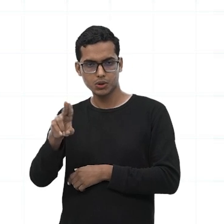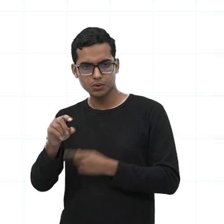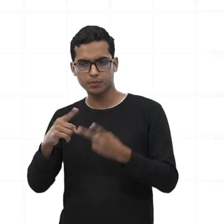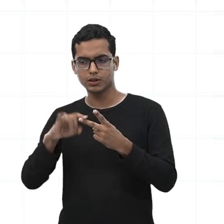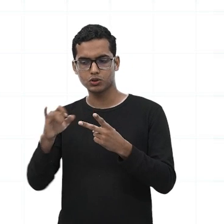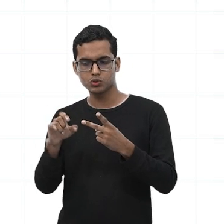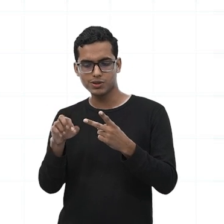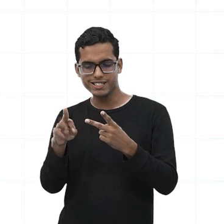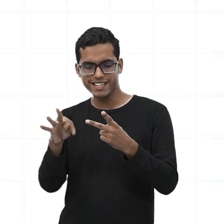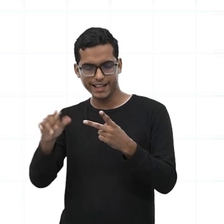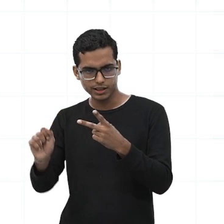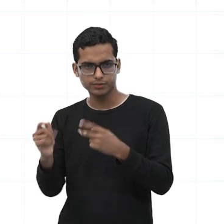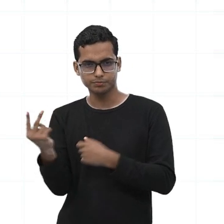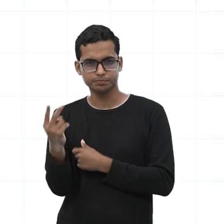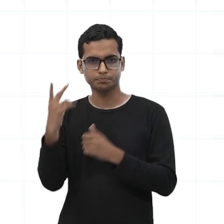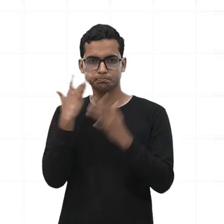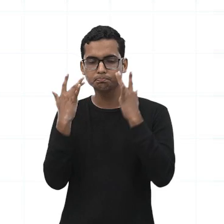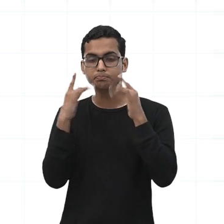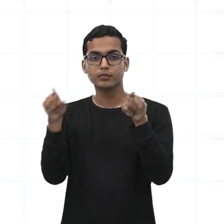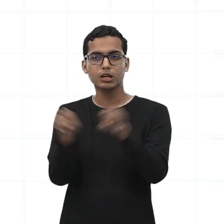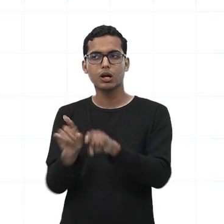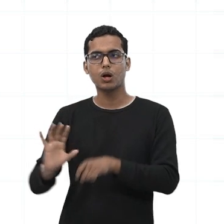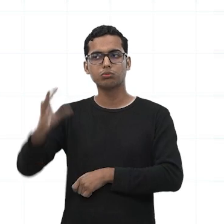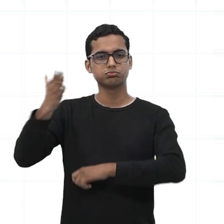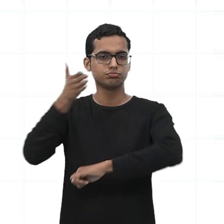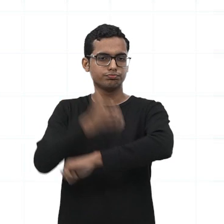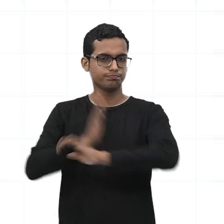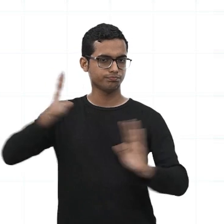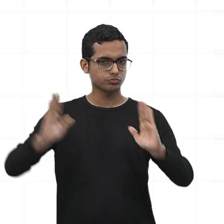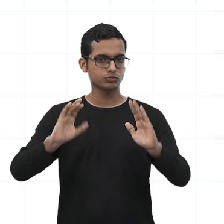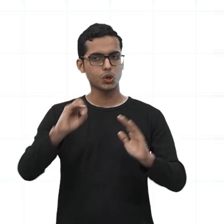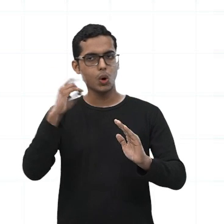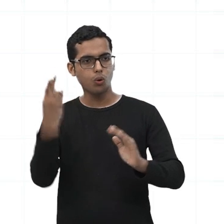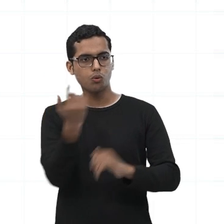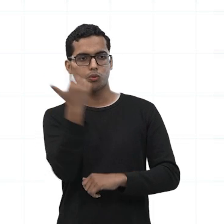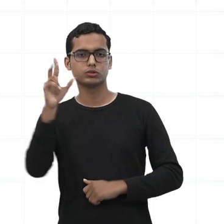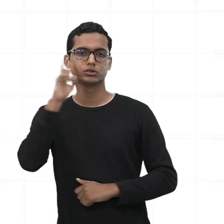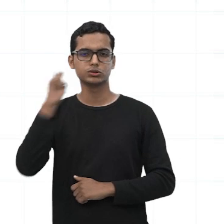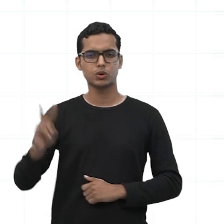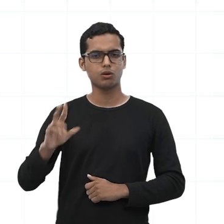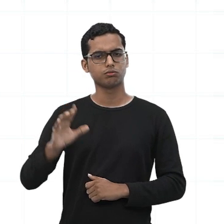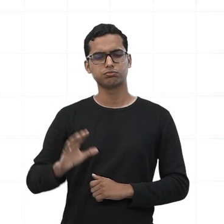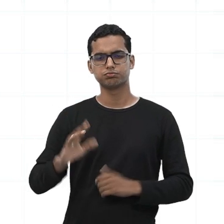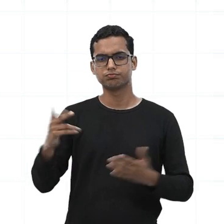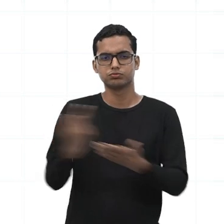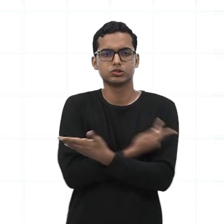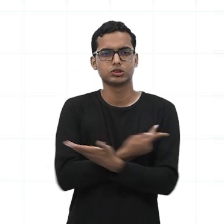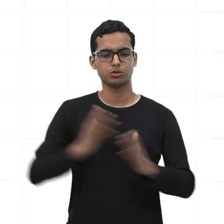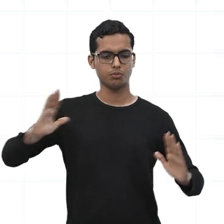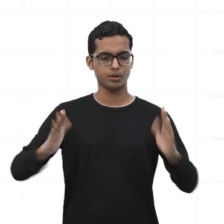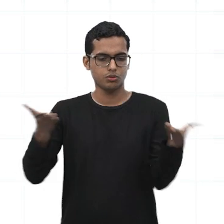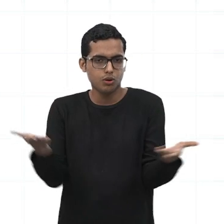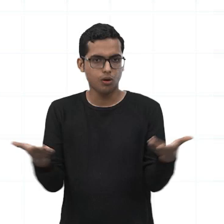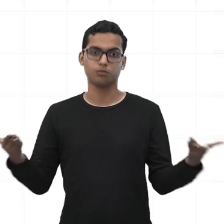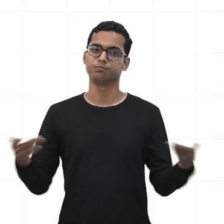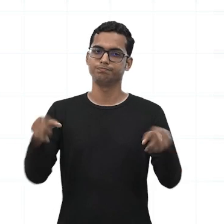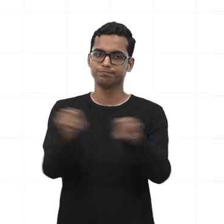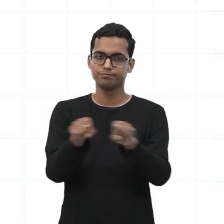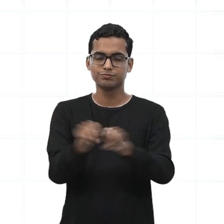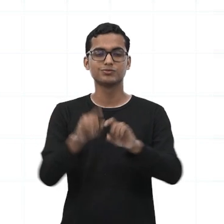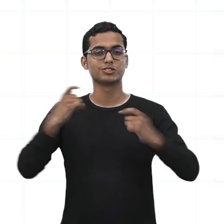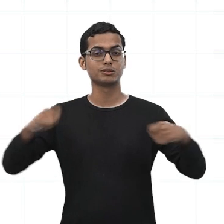história contemporânea, ou seja, nos dias atuais. Então, esse cenário tem que estar de acordo com a